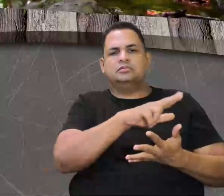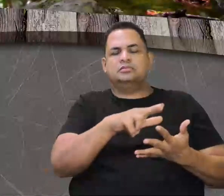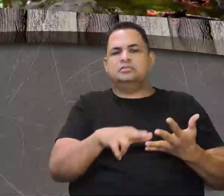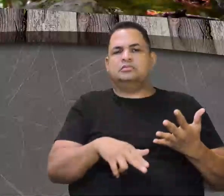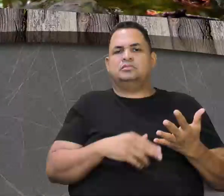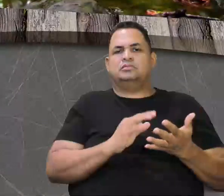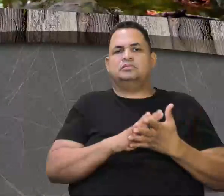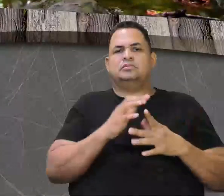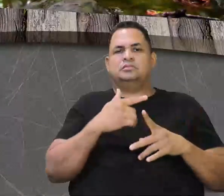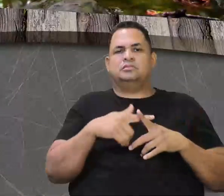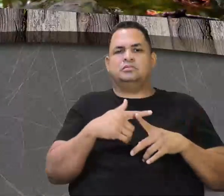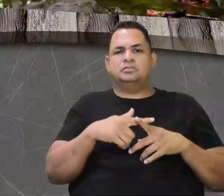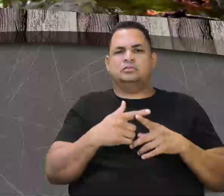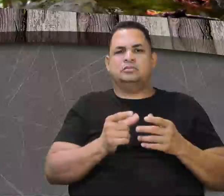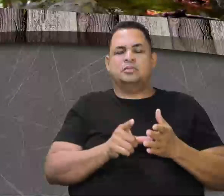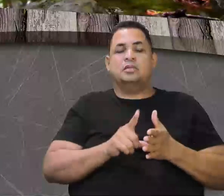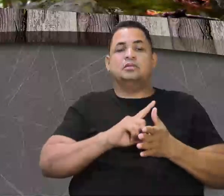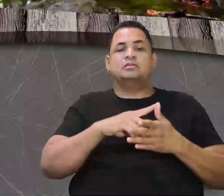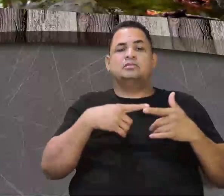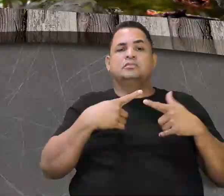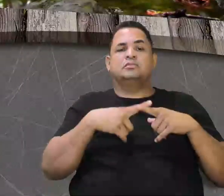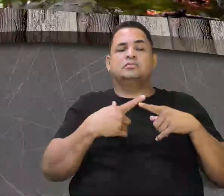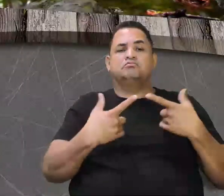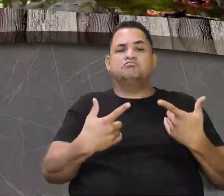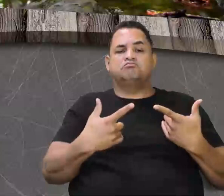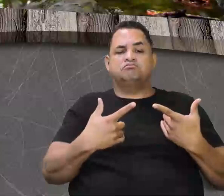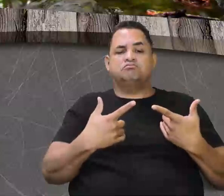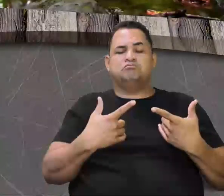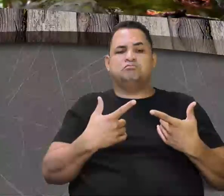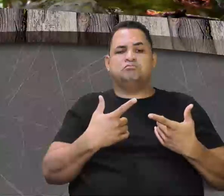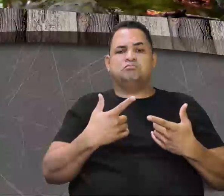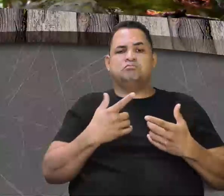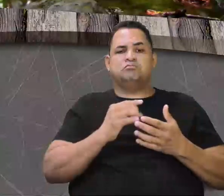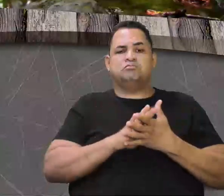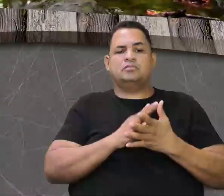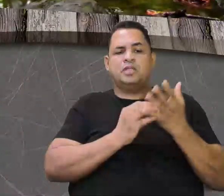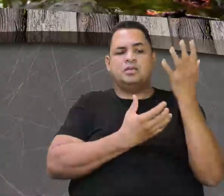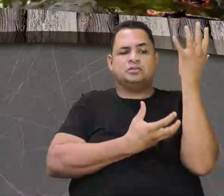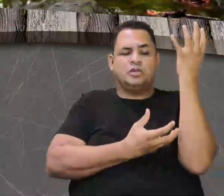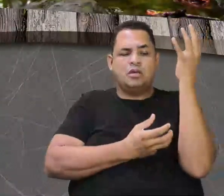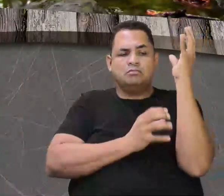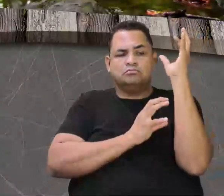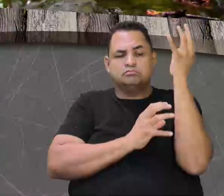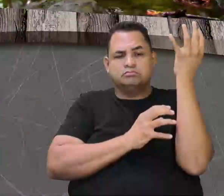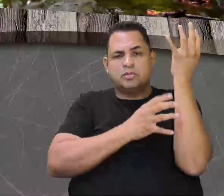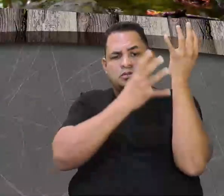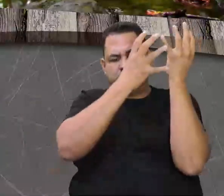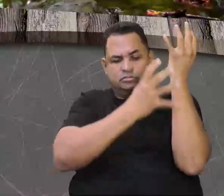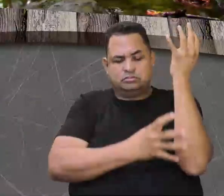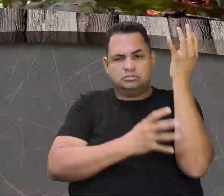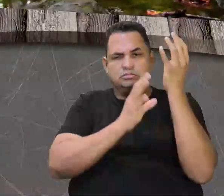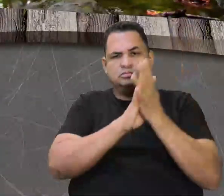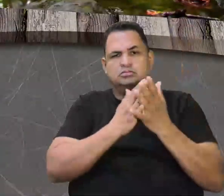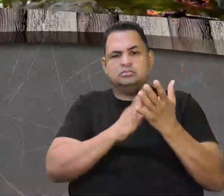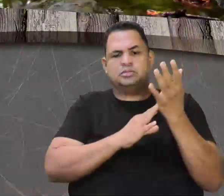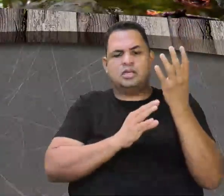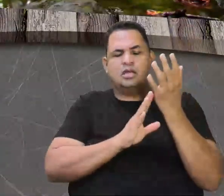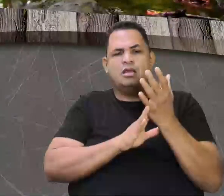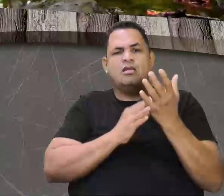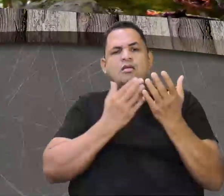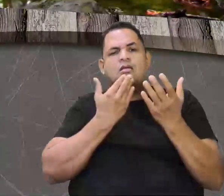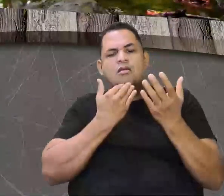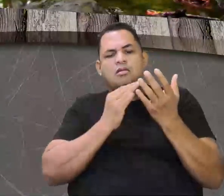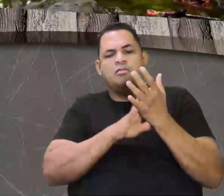né? Porque anteriormente passou ali para os vegetais, aí vai ter os animais que vão se